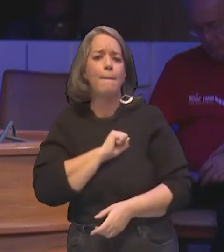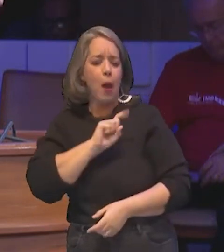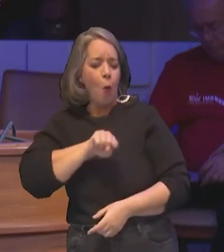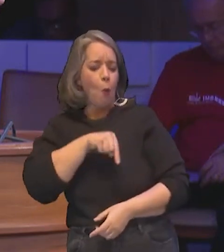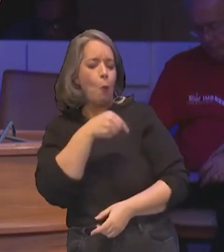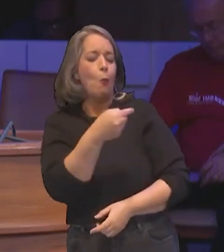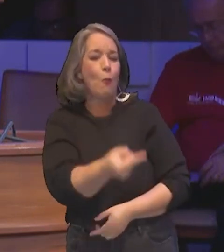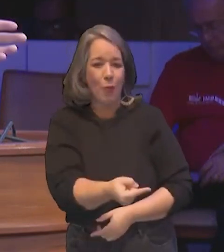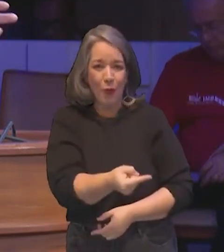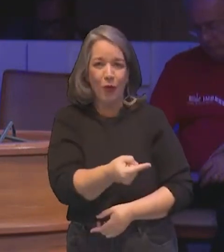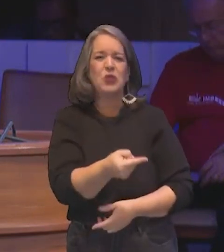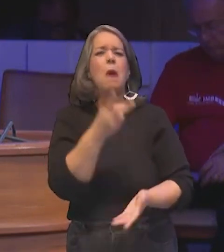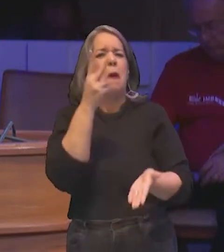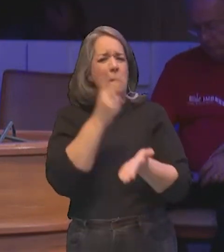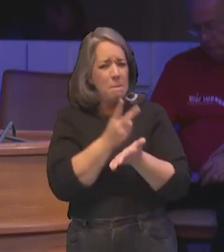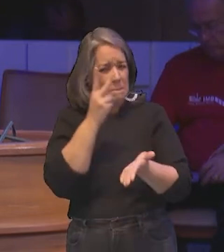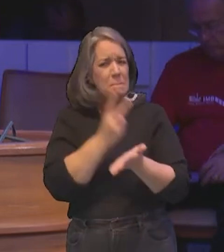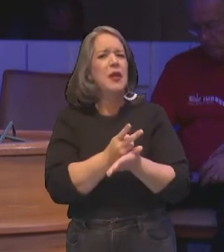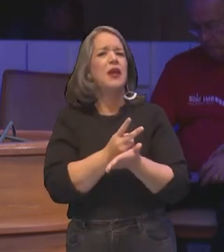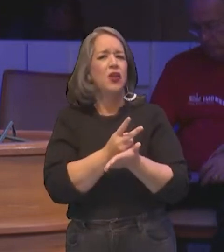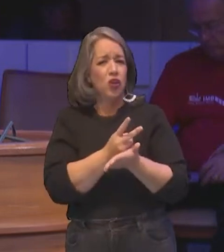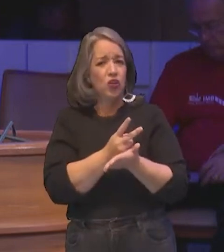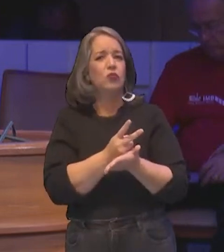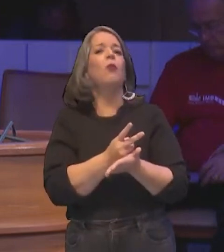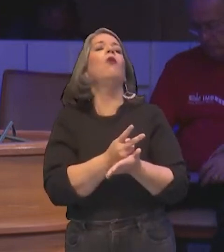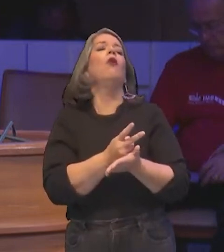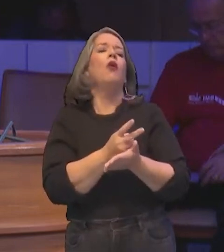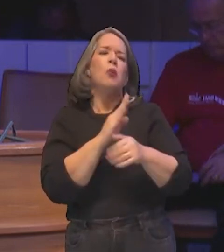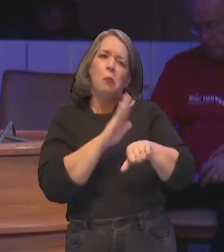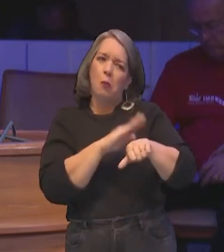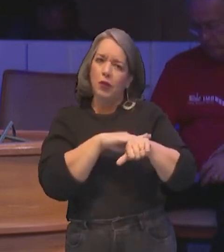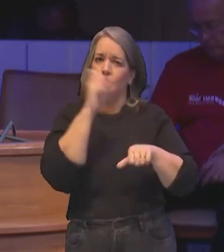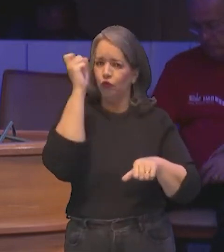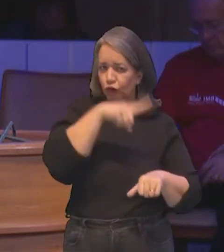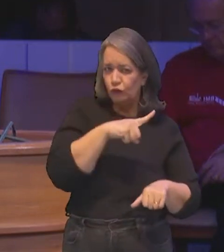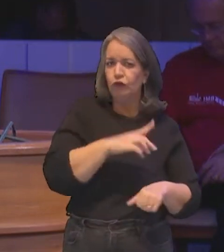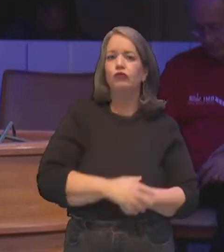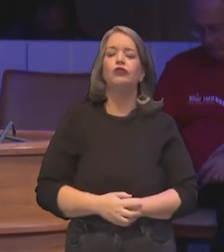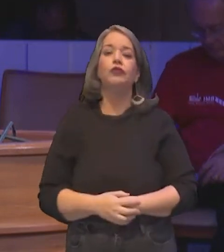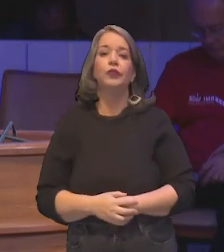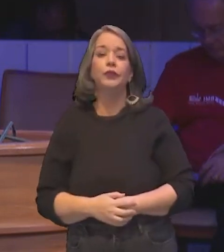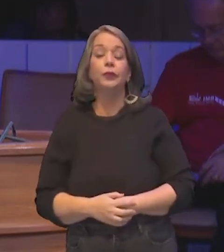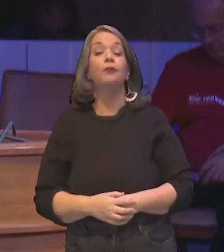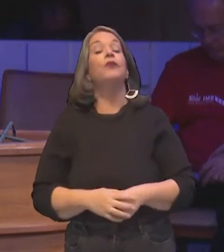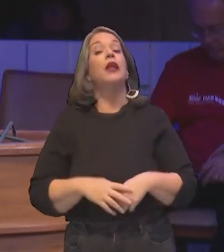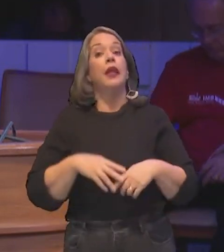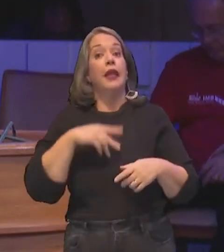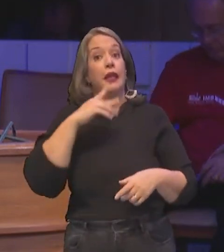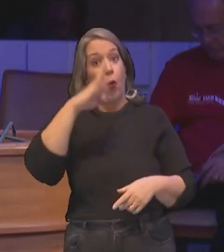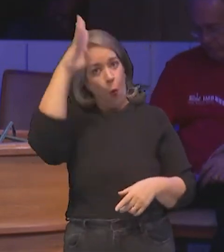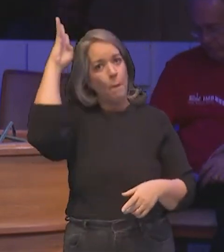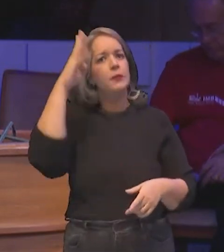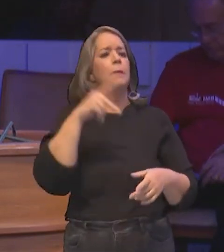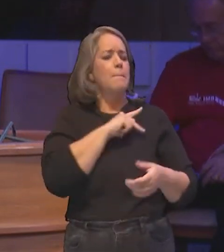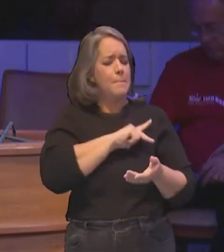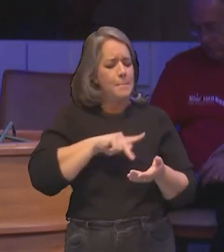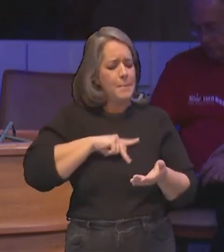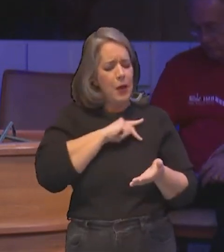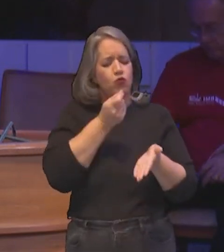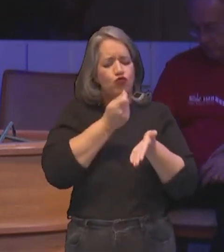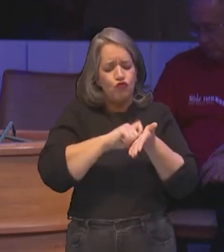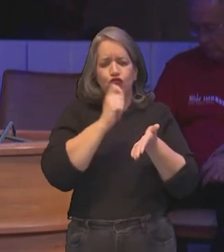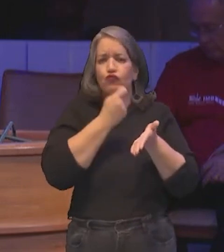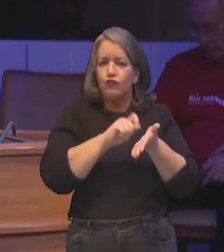dificuldade, logo no final da carta. Ele explica todas as coisas que um cristão daquela cidade deveria entender